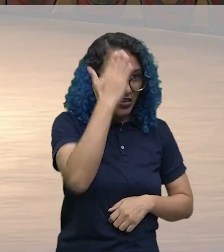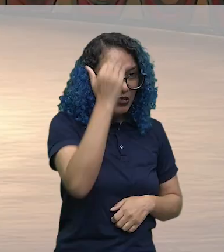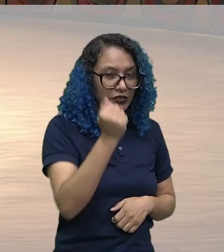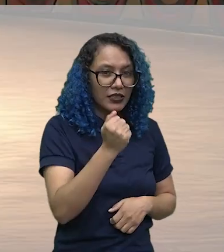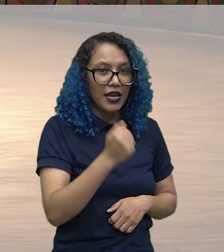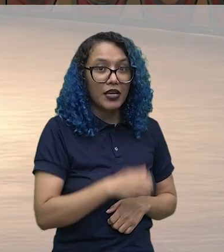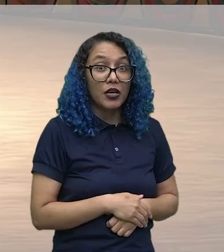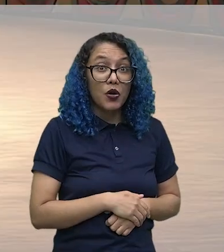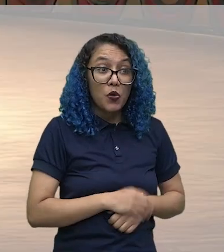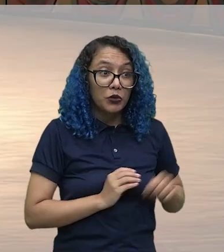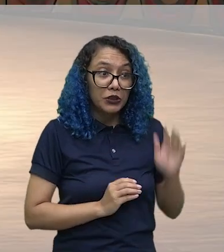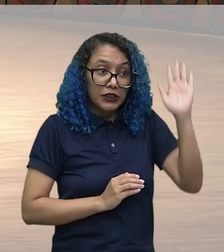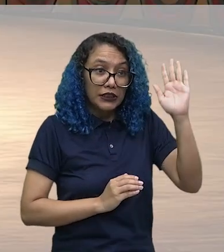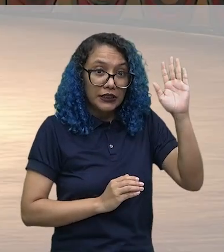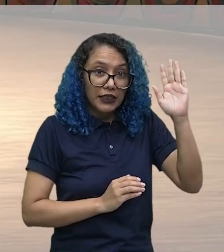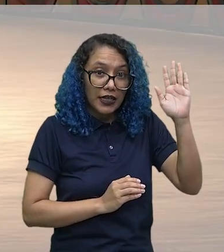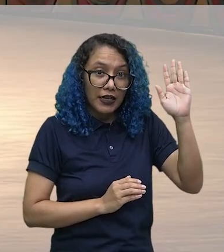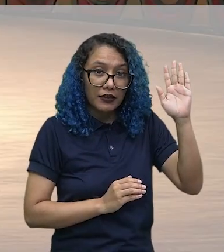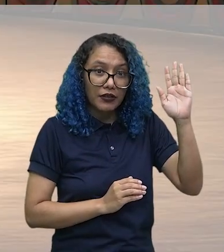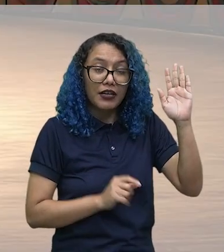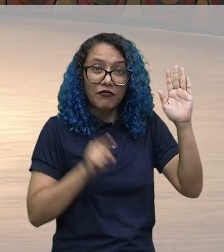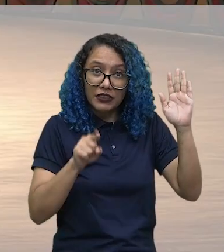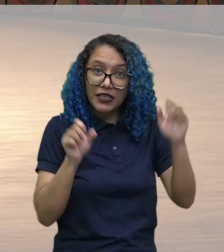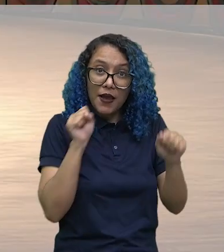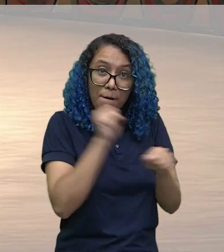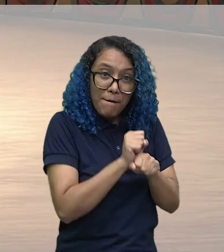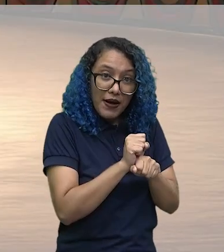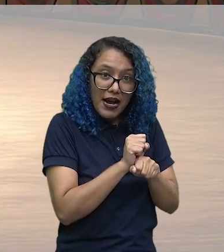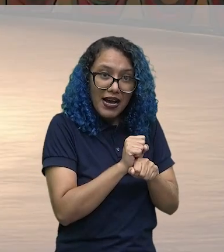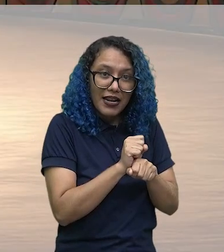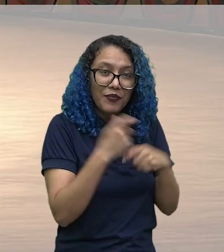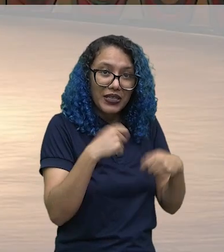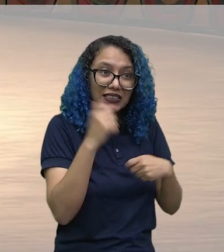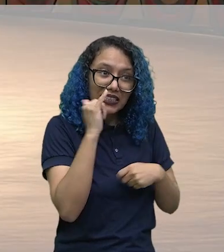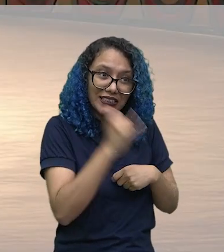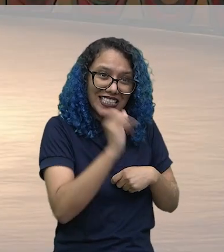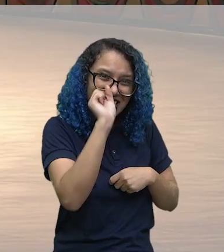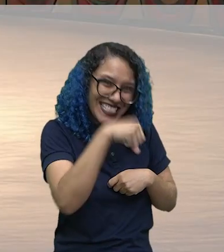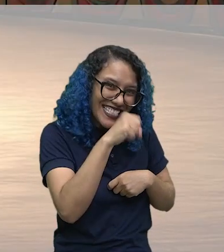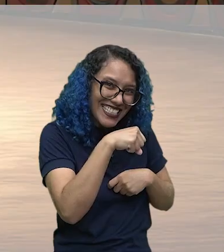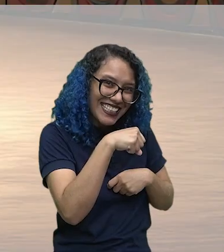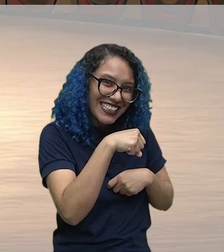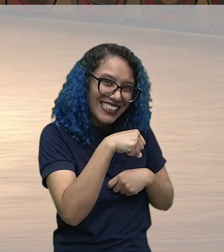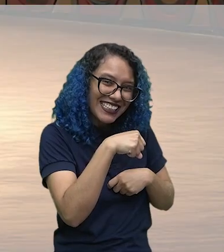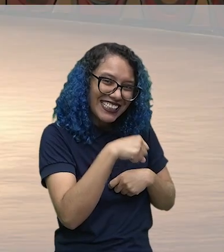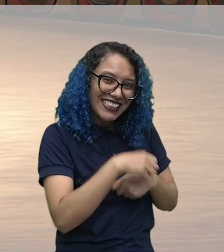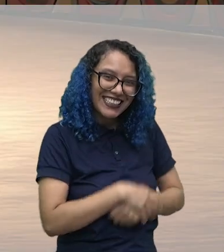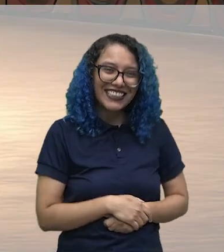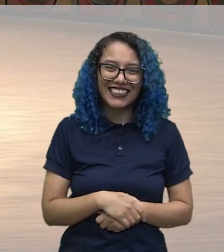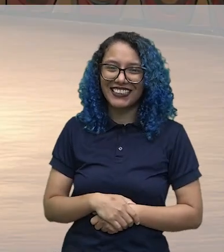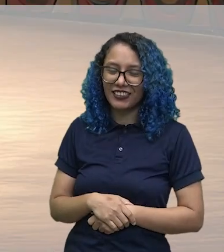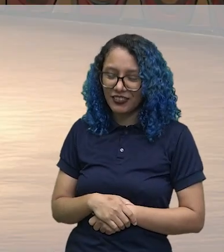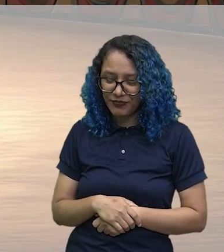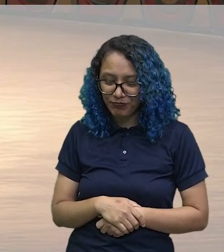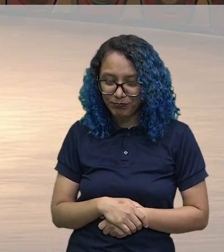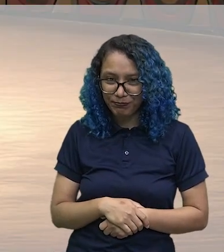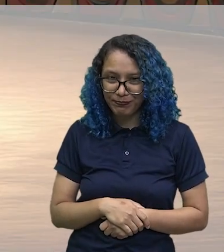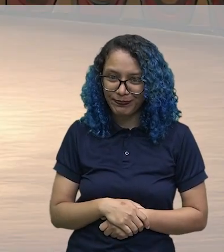sei, eu levanto o braço direito e você deve ficar imóvel e dizer sim.